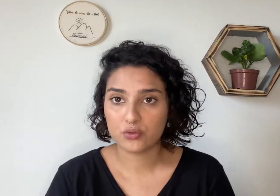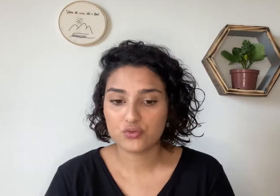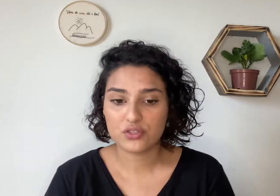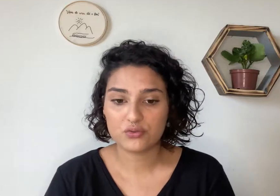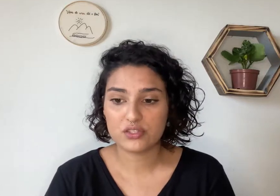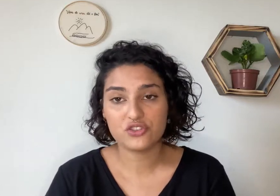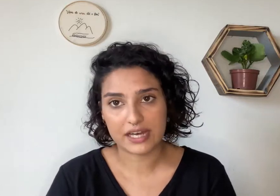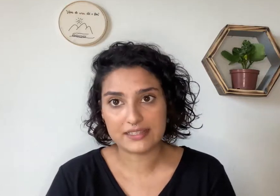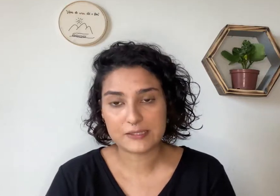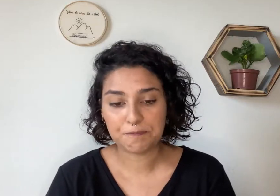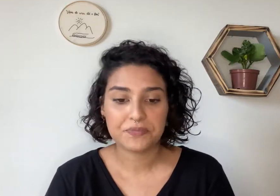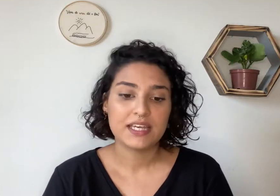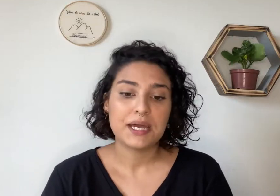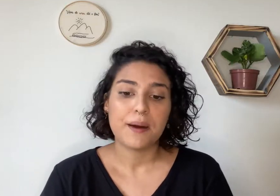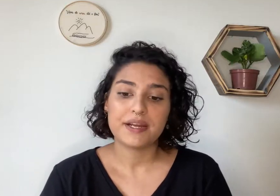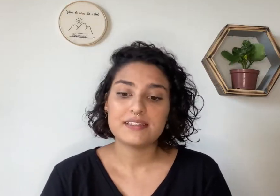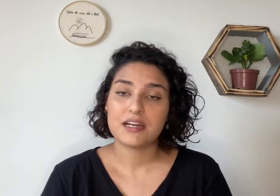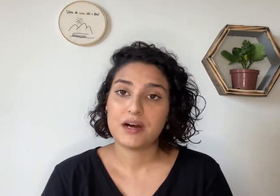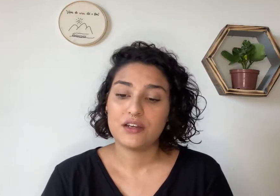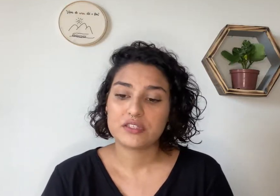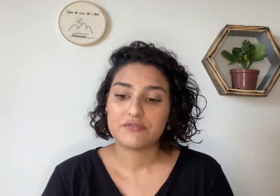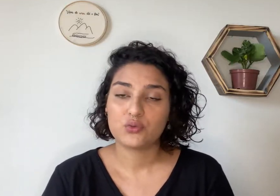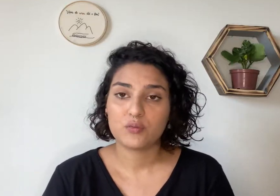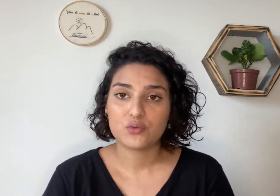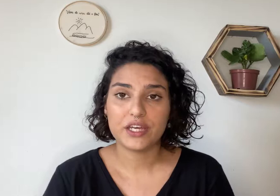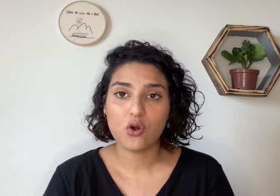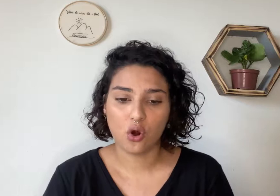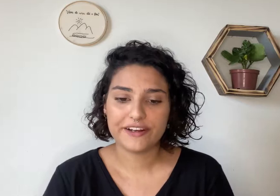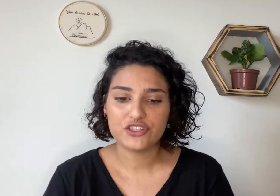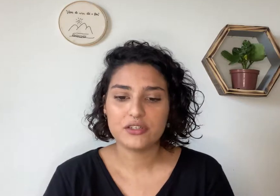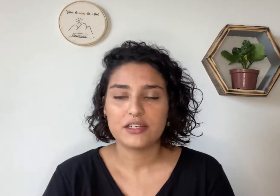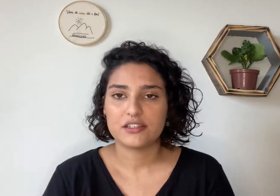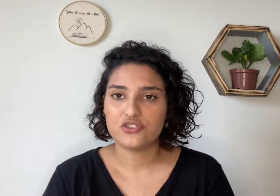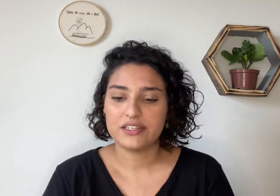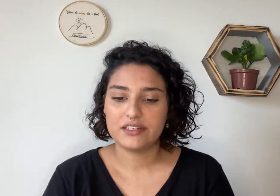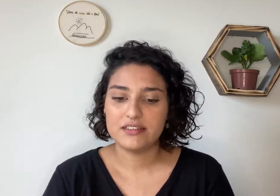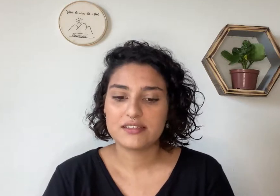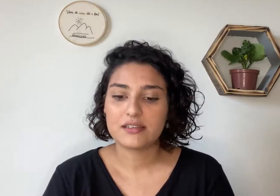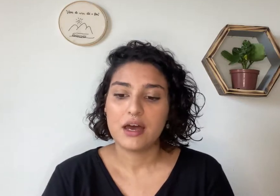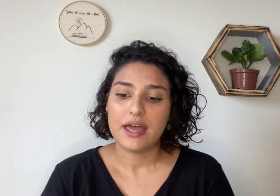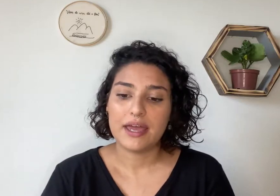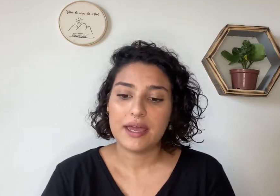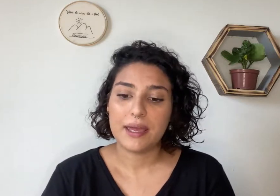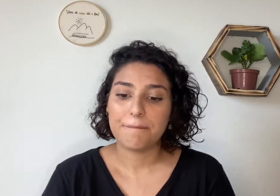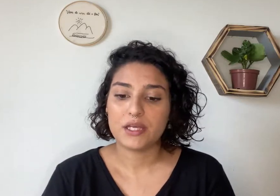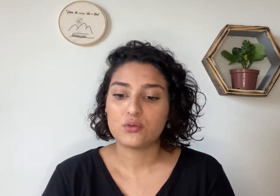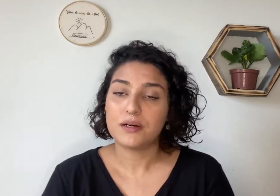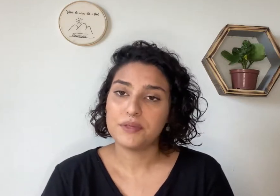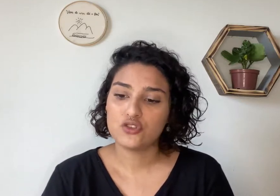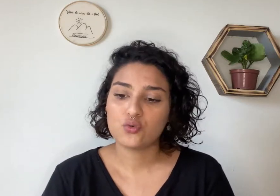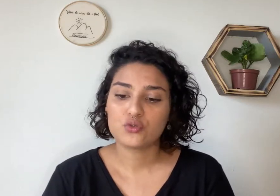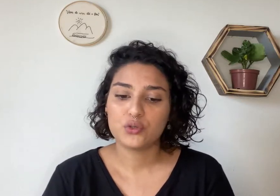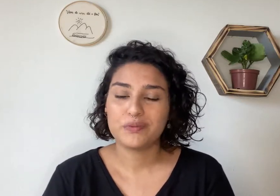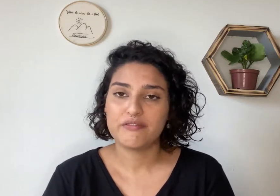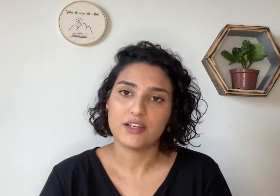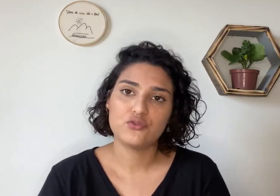dos escopos dos editais. Para esse trabalho, nós efetuamos um recorte nas diretrizes pelo